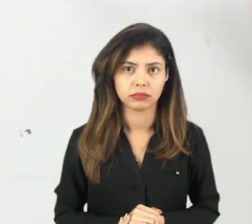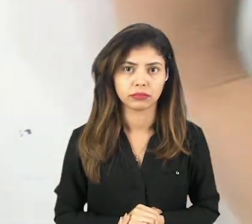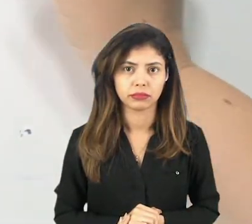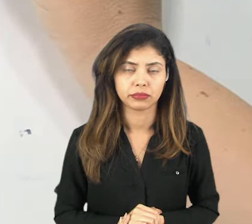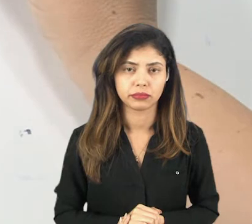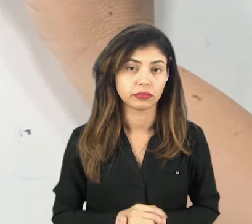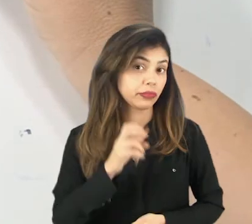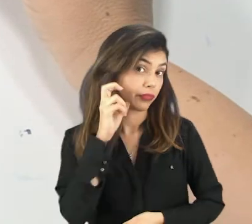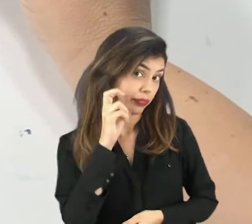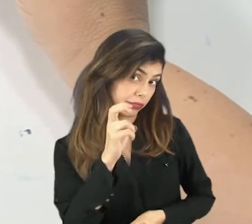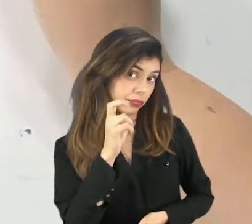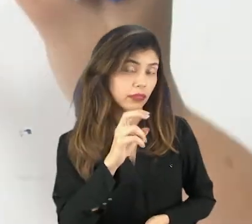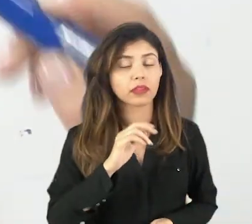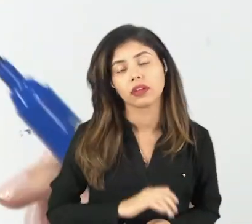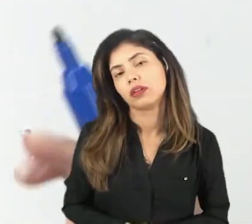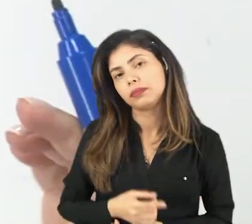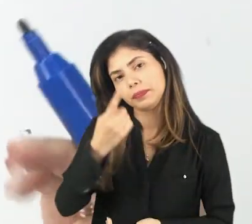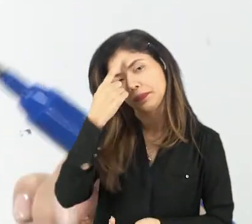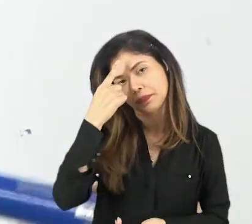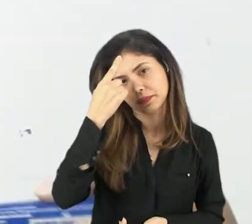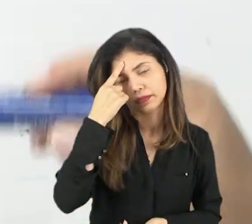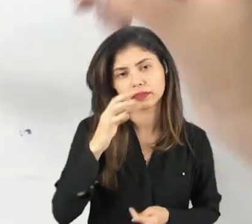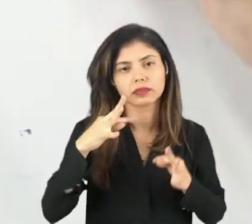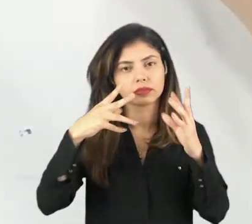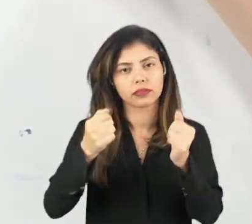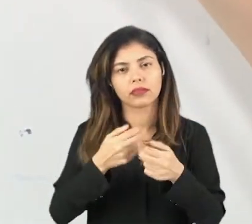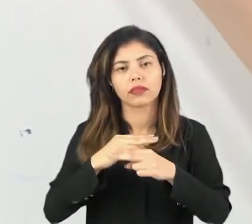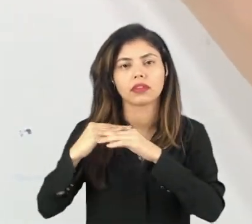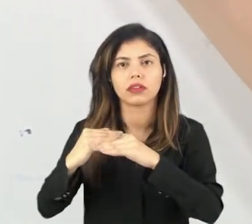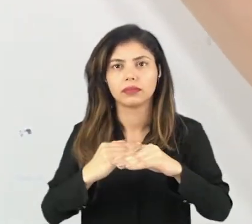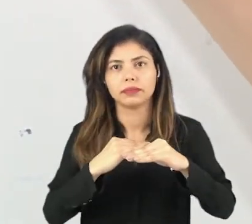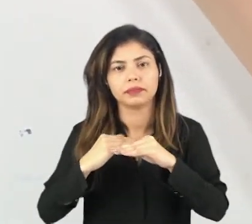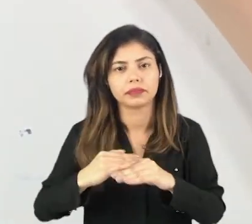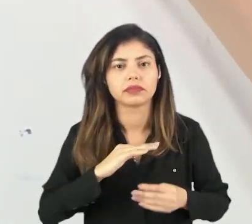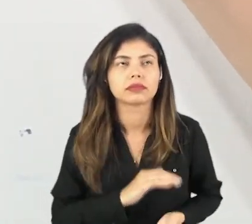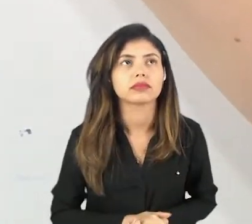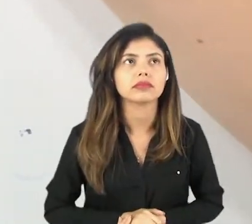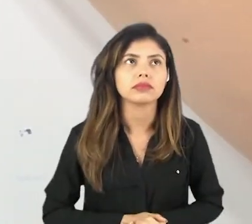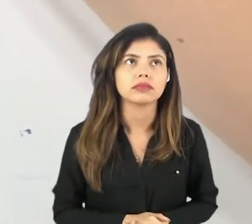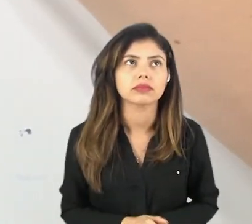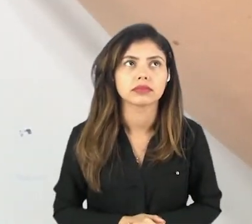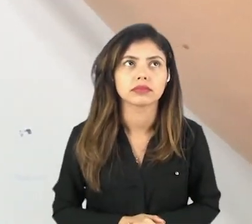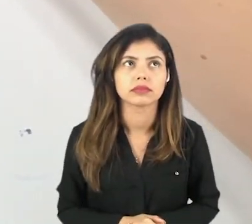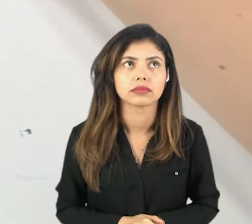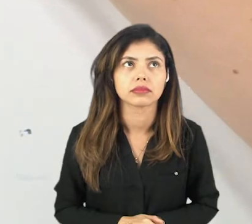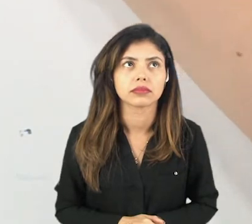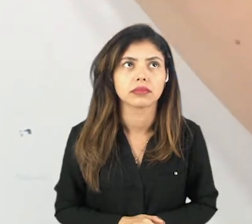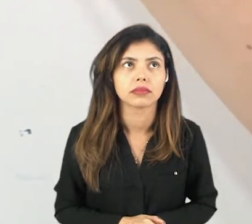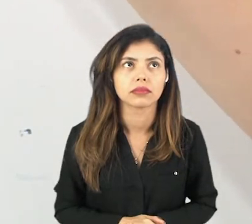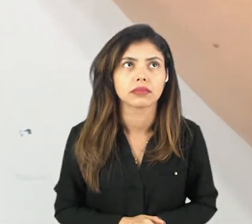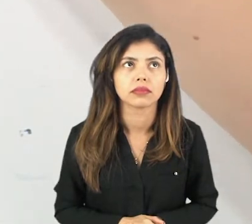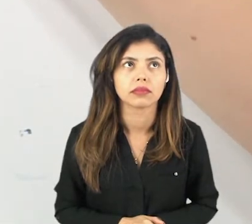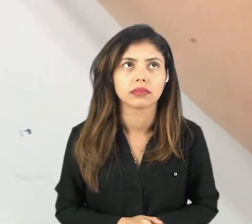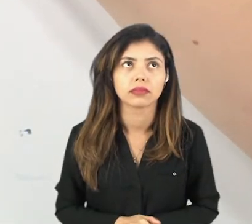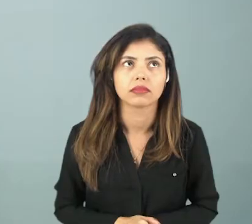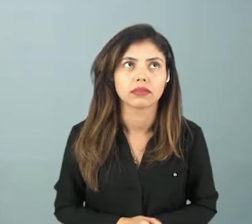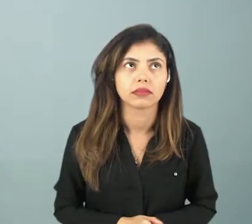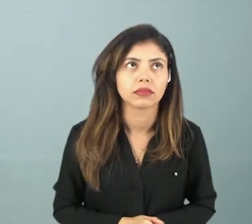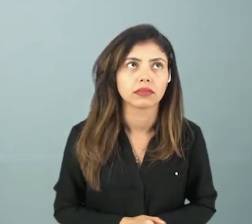em 5 partes. Vamos imaginar que ficaram todas iguais. Aí aqui, 1, 2, tá faltando uma aqui, né?